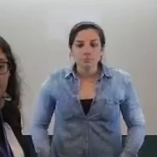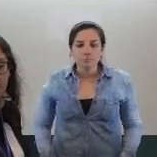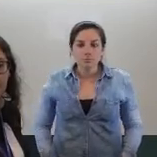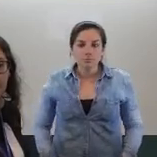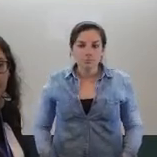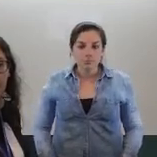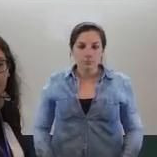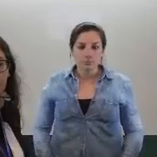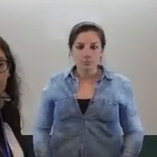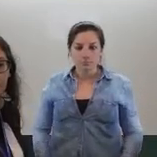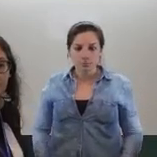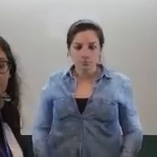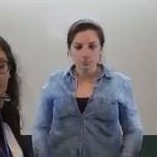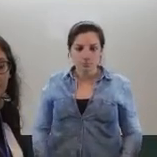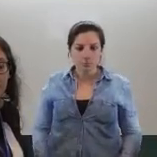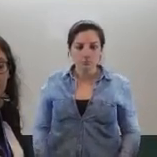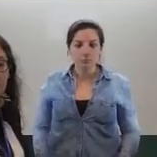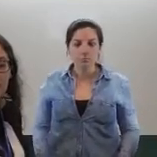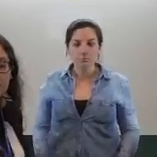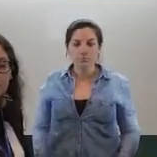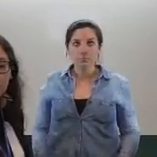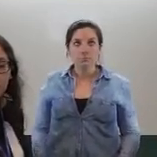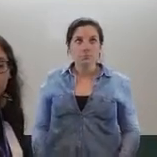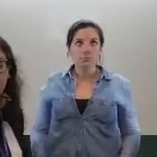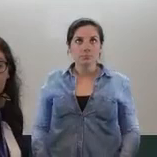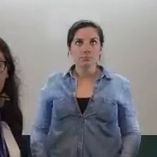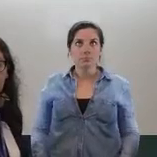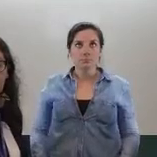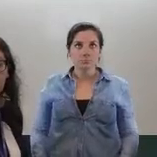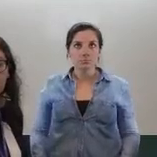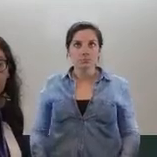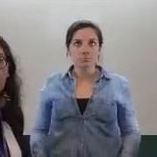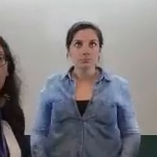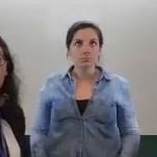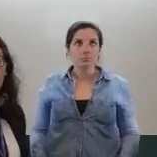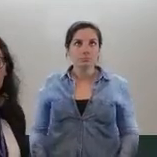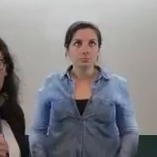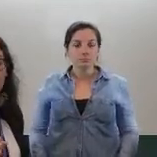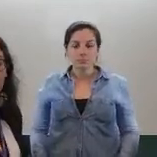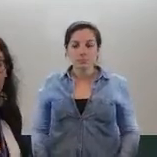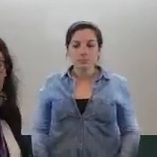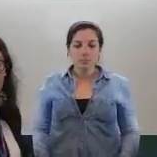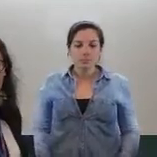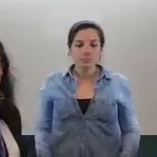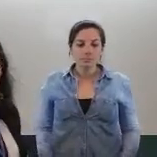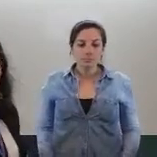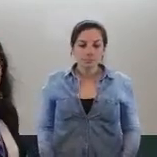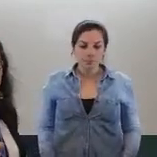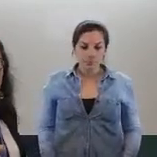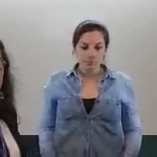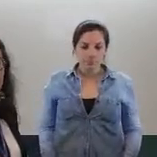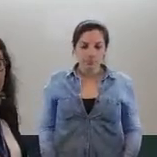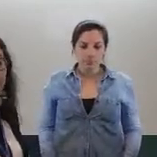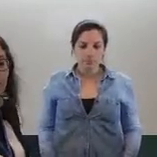autores também, de monografia. E esse é o nosso contato, tá, gente? Eu queria deixar